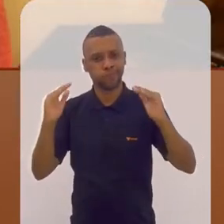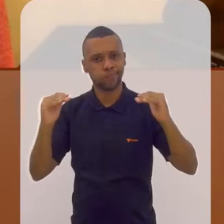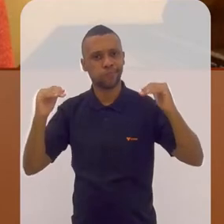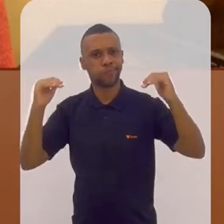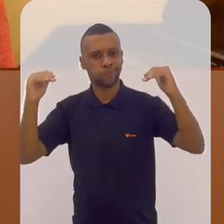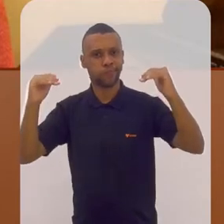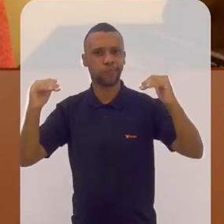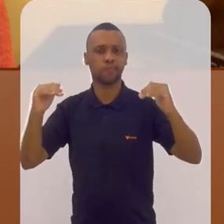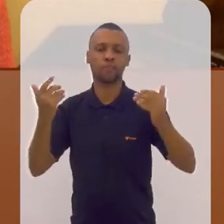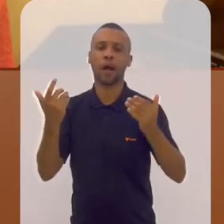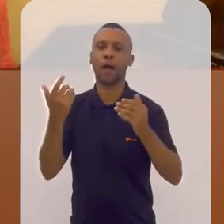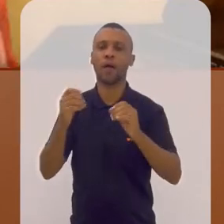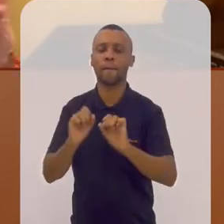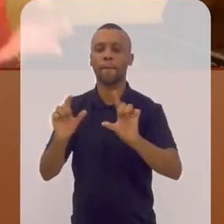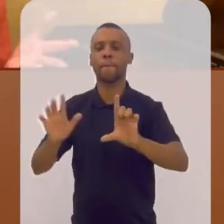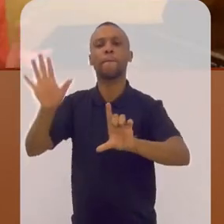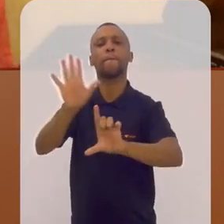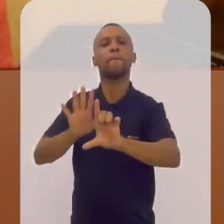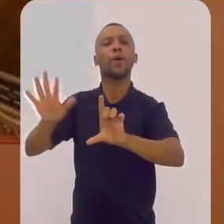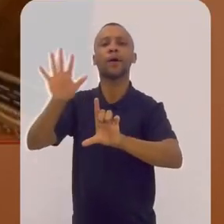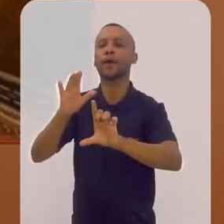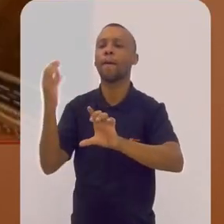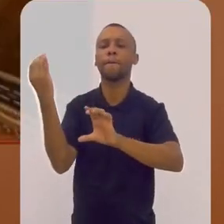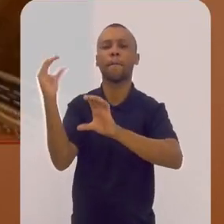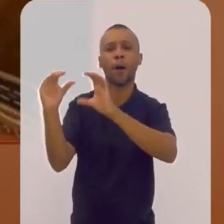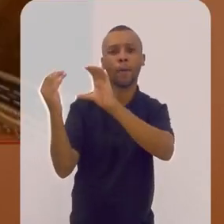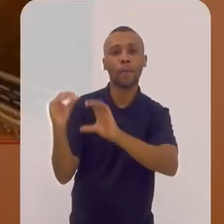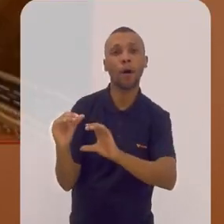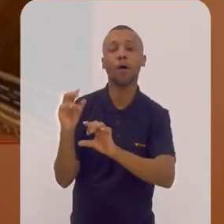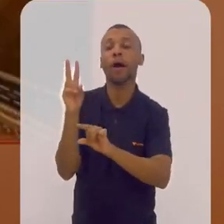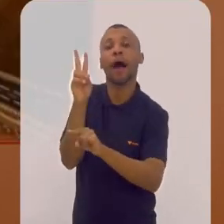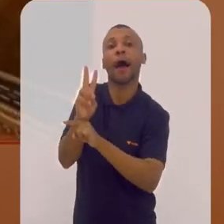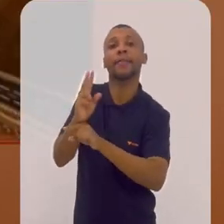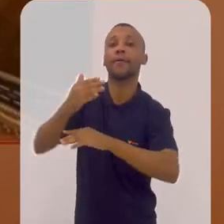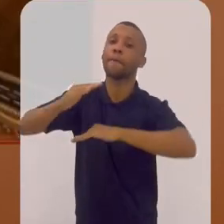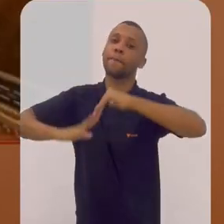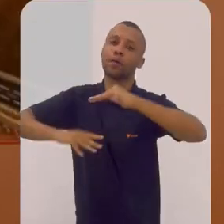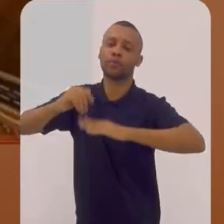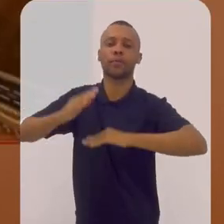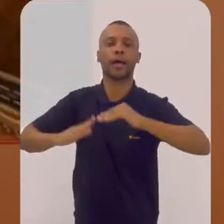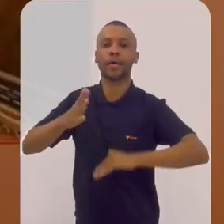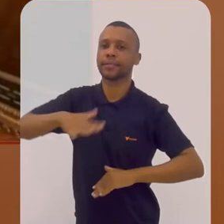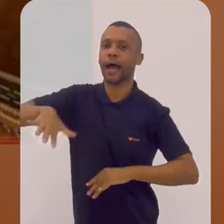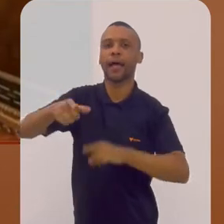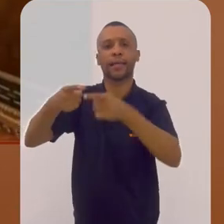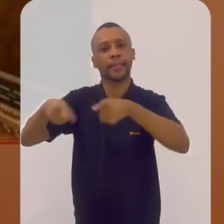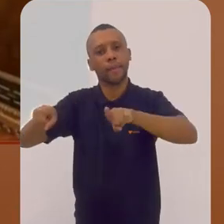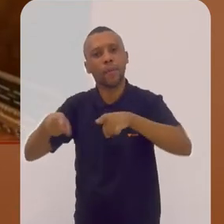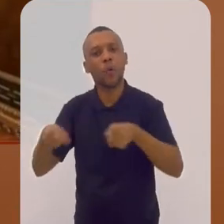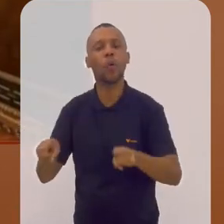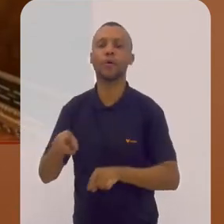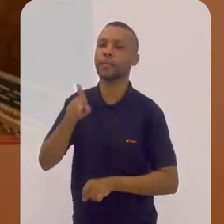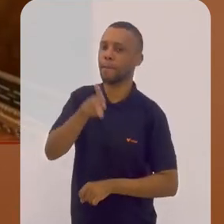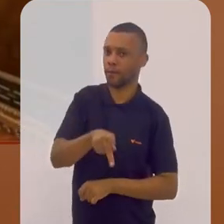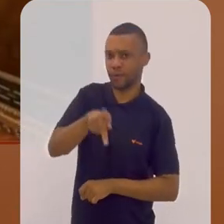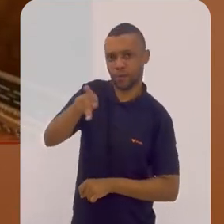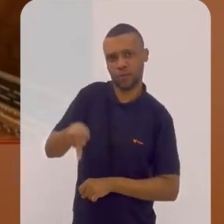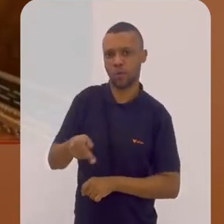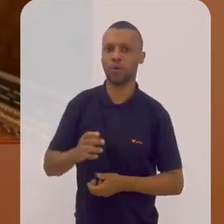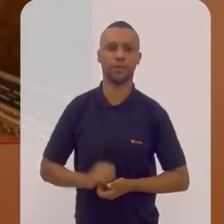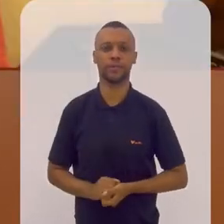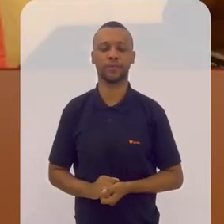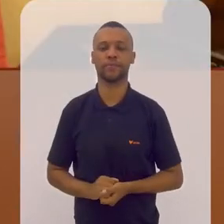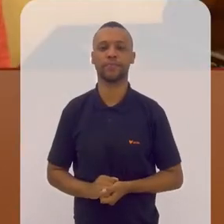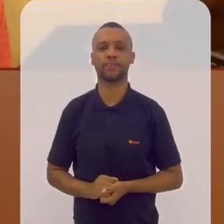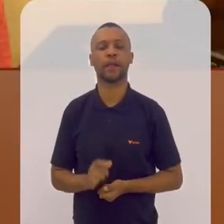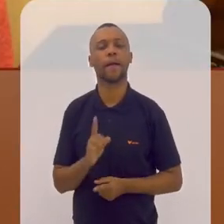né? É bastante para um portal que basicamente atende a músicos profissionais, né, e professores de